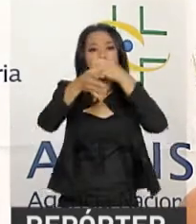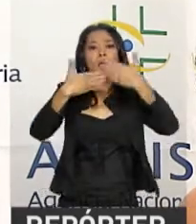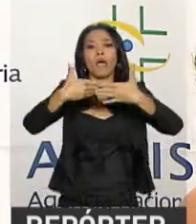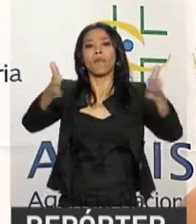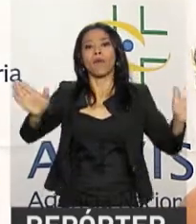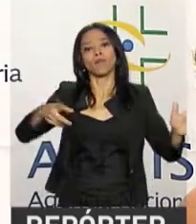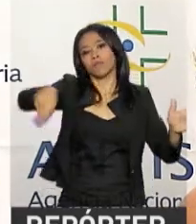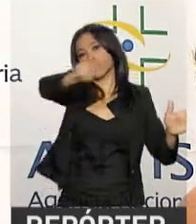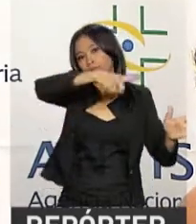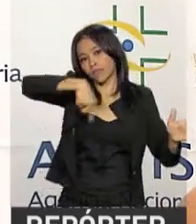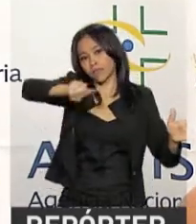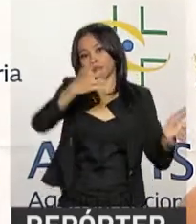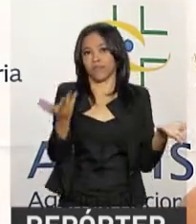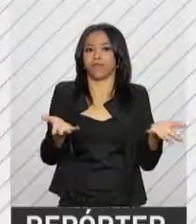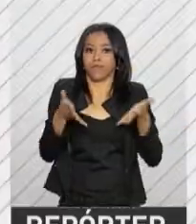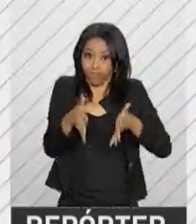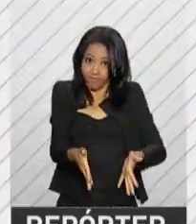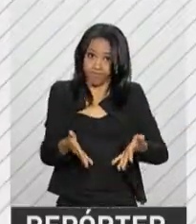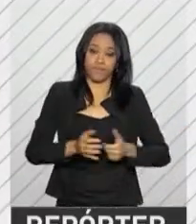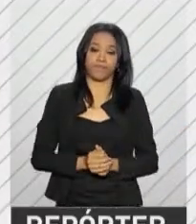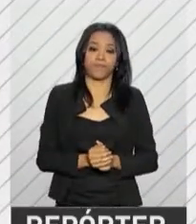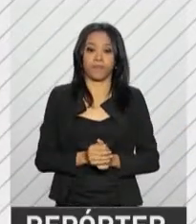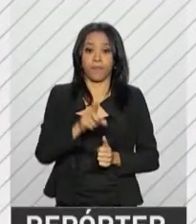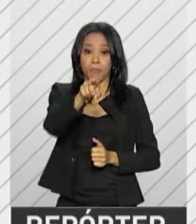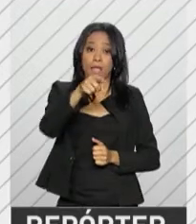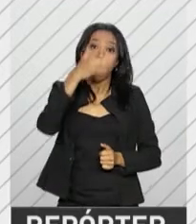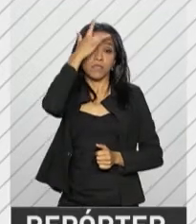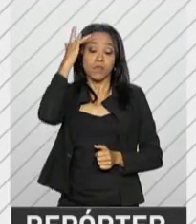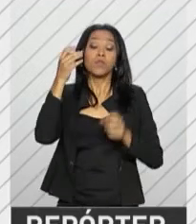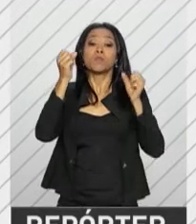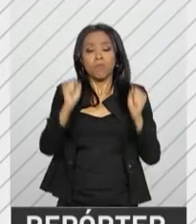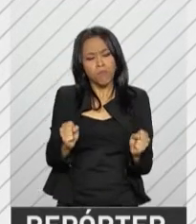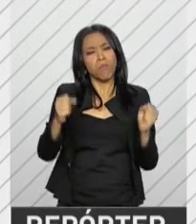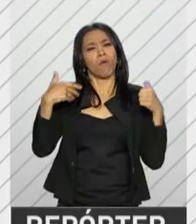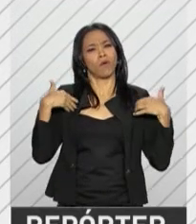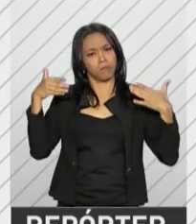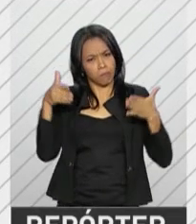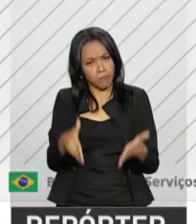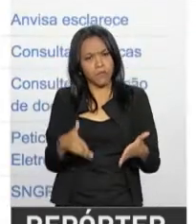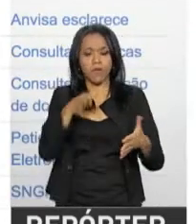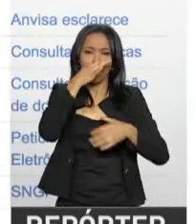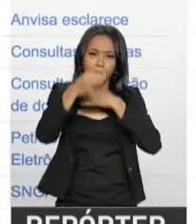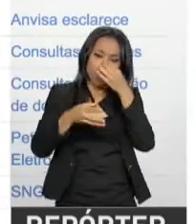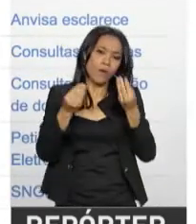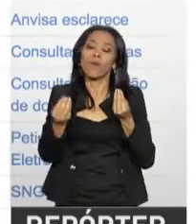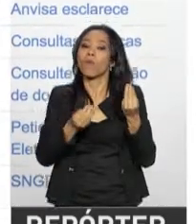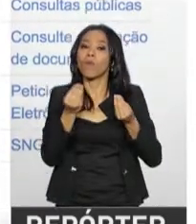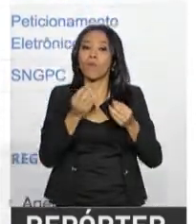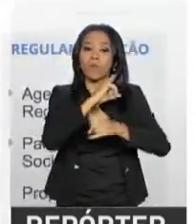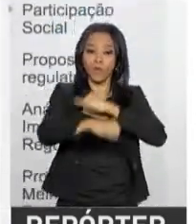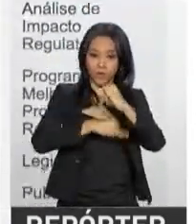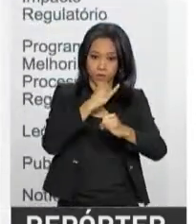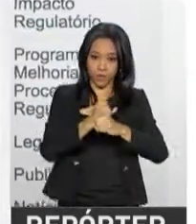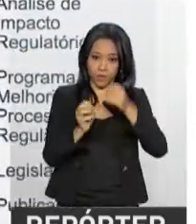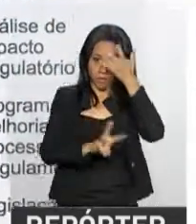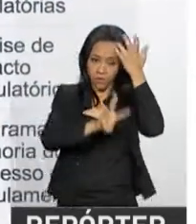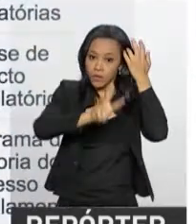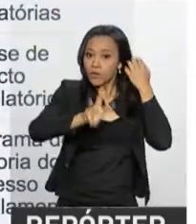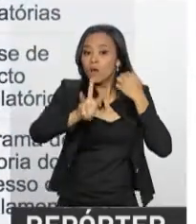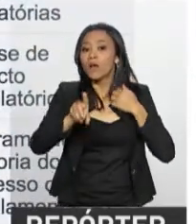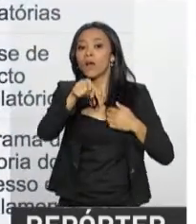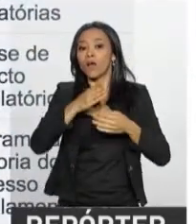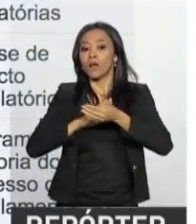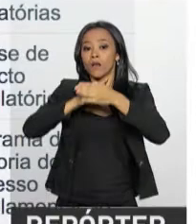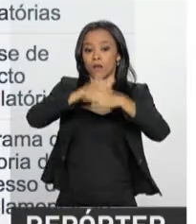validação esse processo da sociedade os consumidores podem participar da consulta por meio do site da anvisa na opção